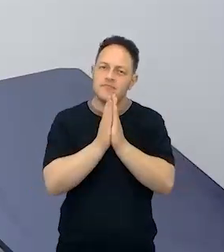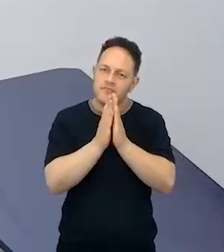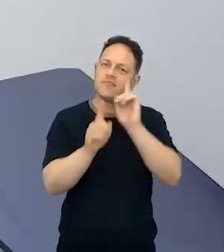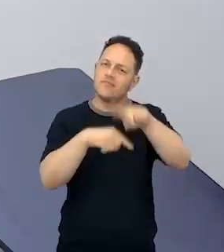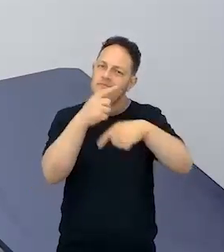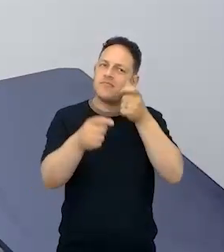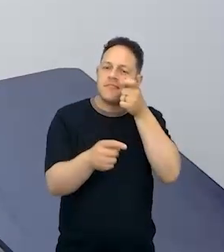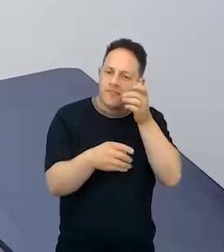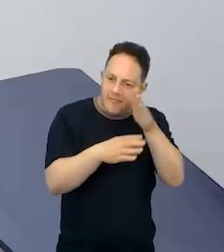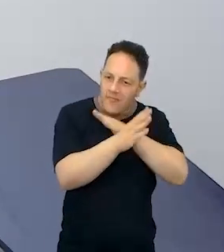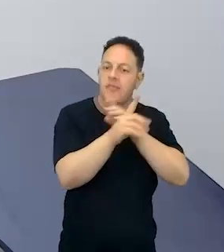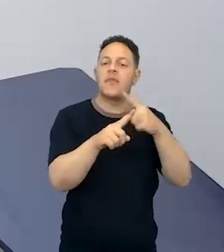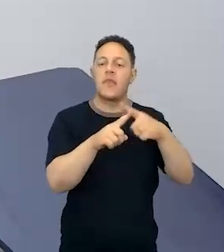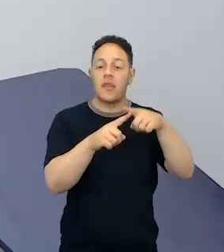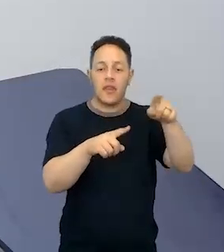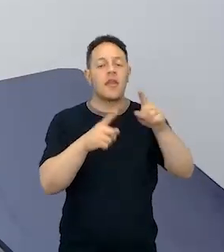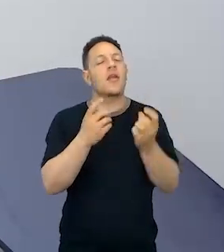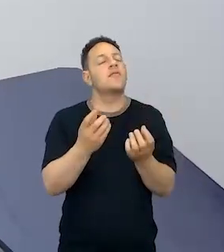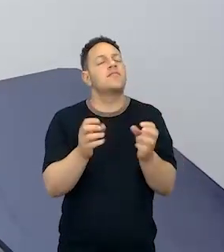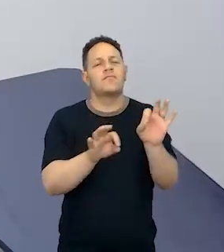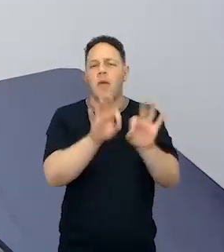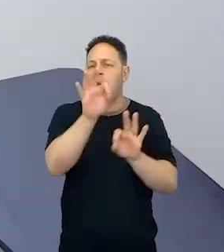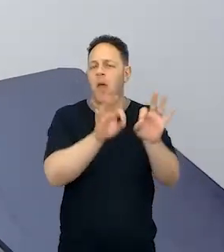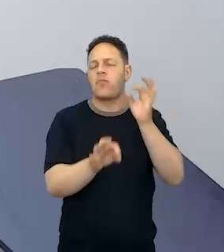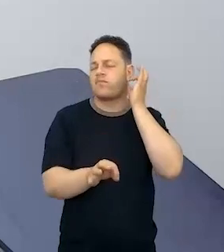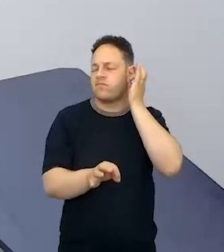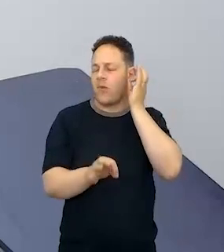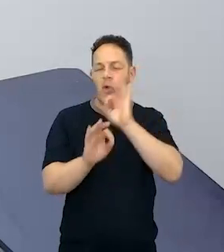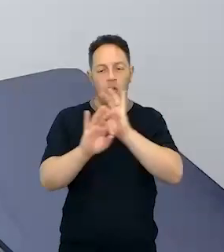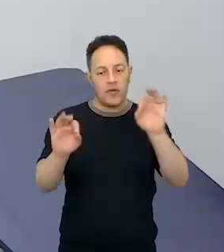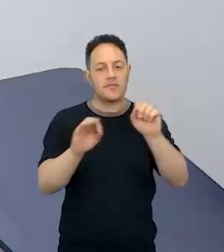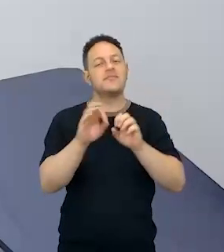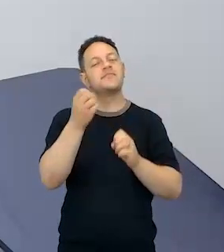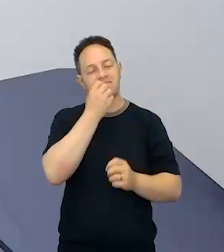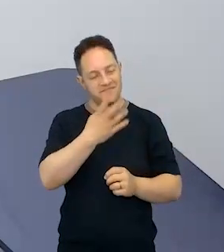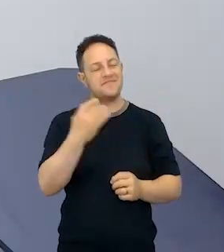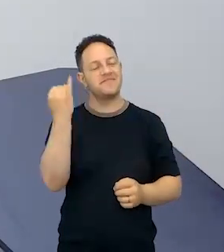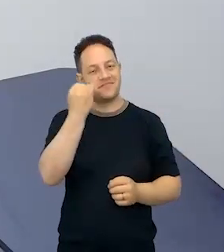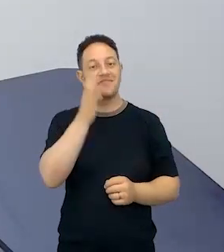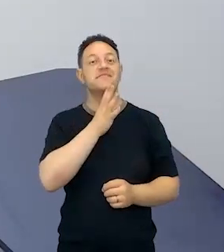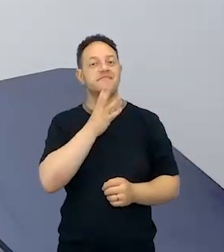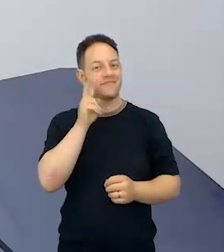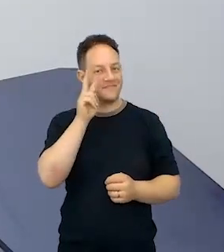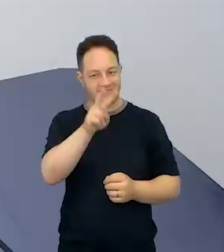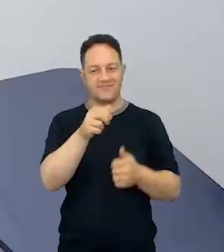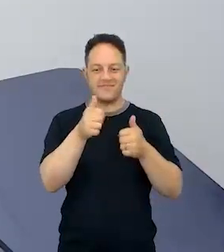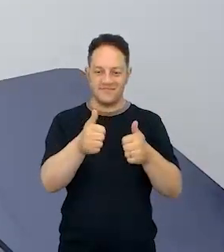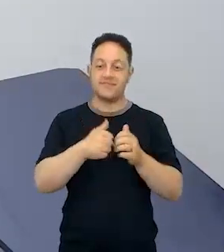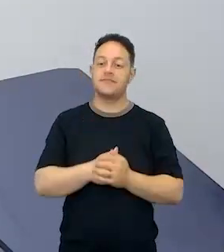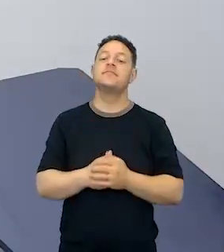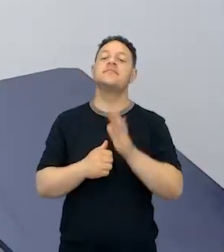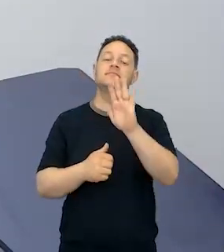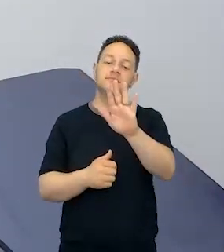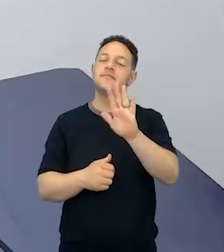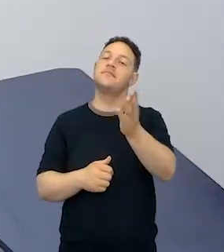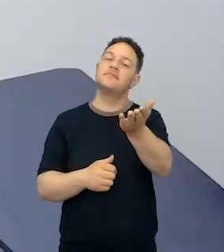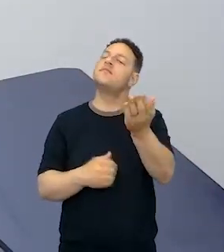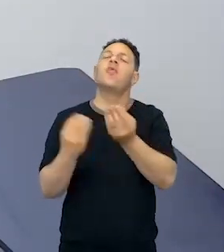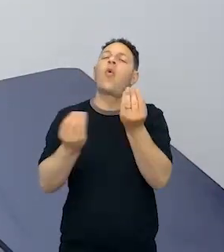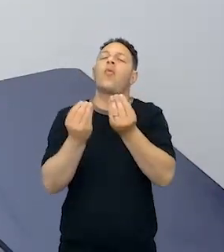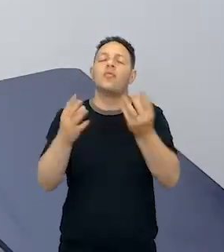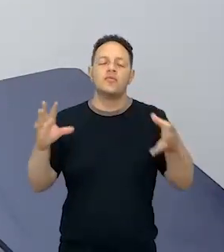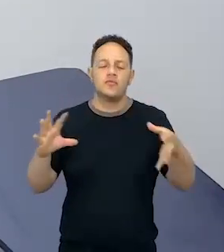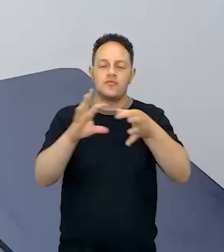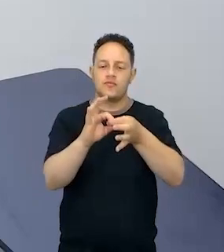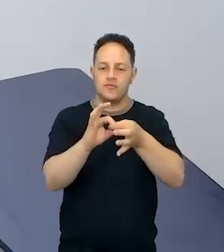porque realmente é um material já muito rico que foi produzido pelo programa e vale a pena conhecer. Então, como a gente junta essas duas coisas,